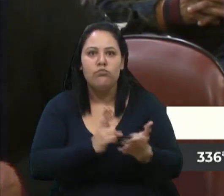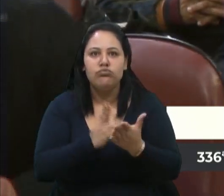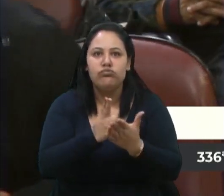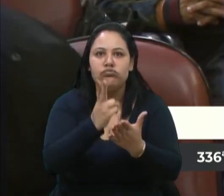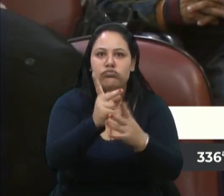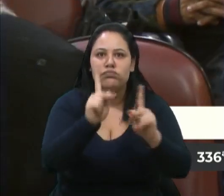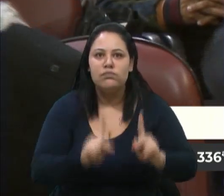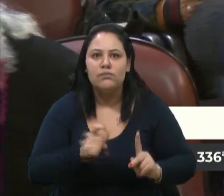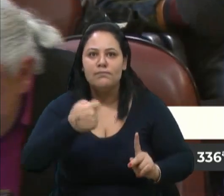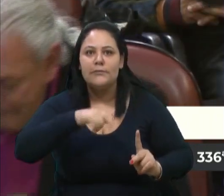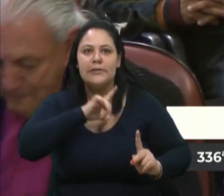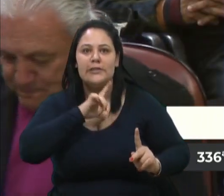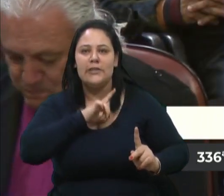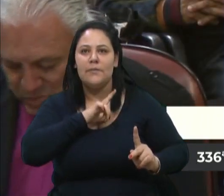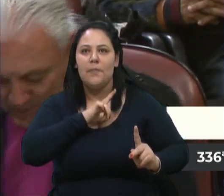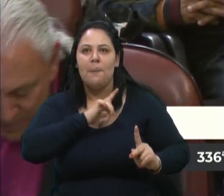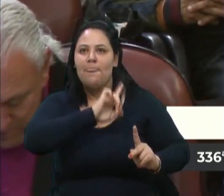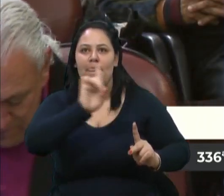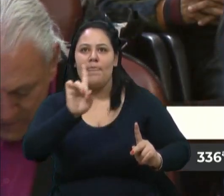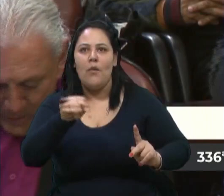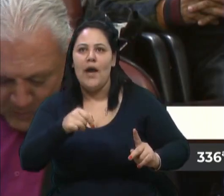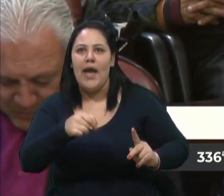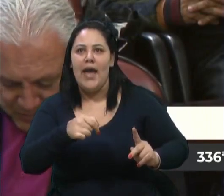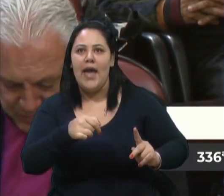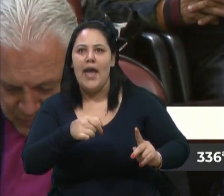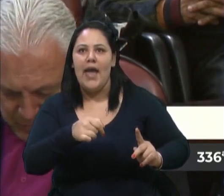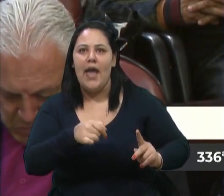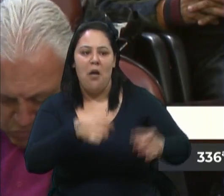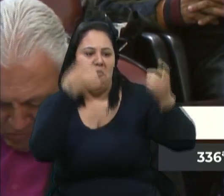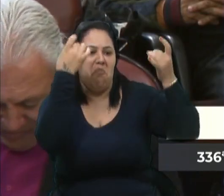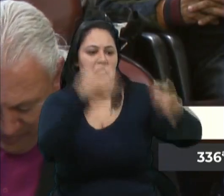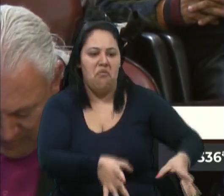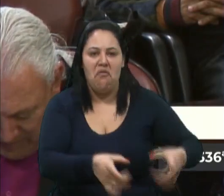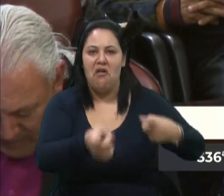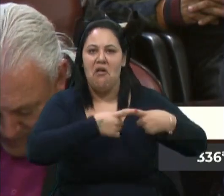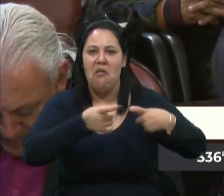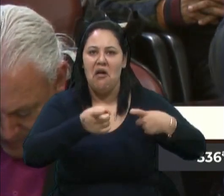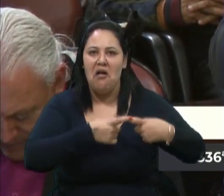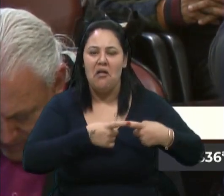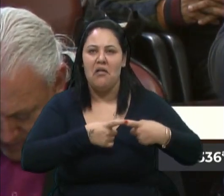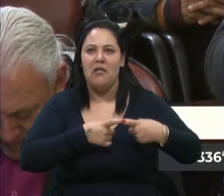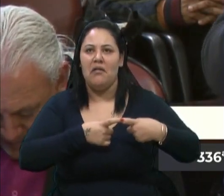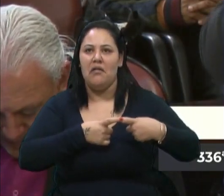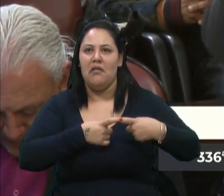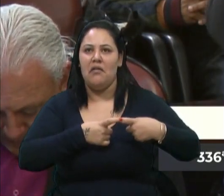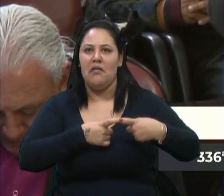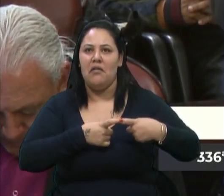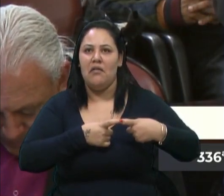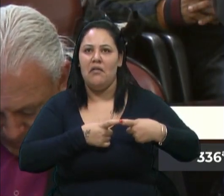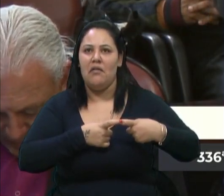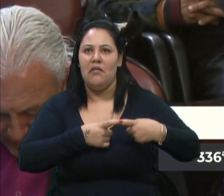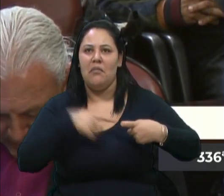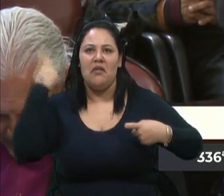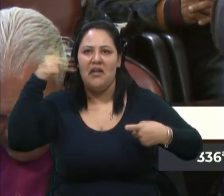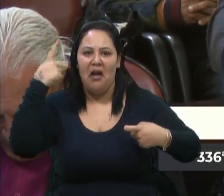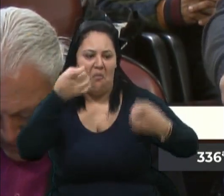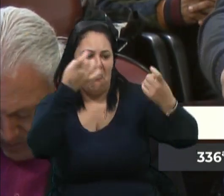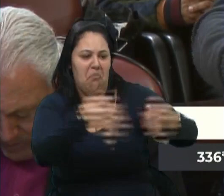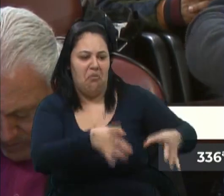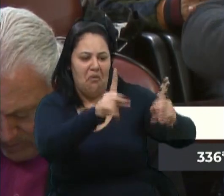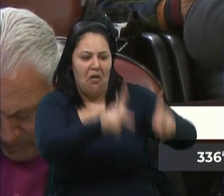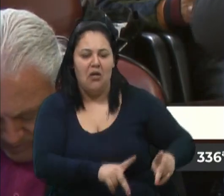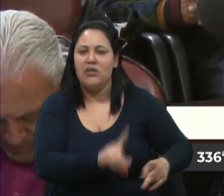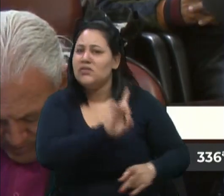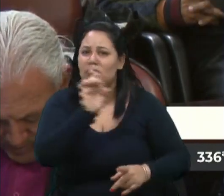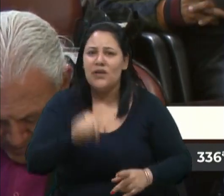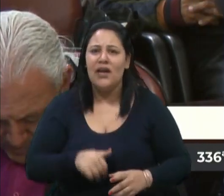para essas pessoas. E não é jogar no Paulo Guedes, numa clínica Rimon. É um tratamento, a reinserção no mercado de